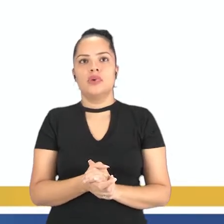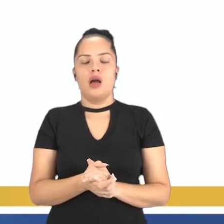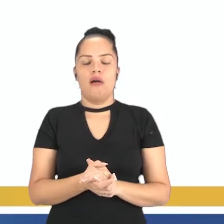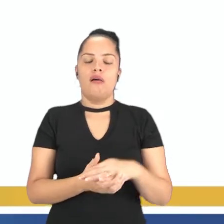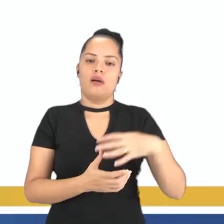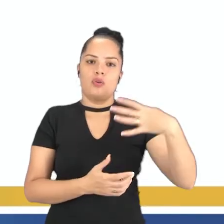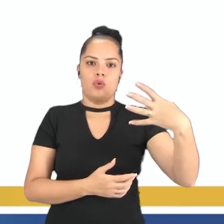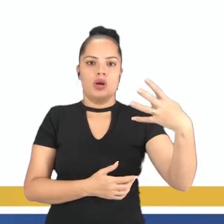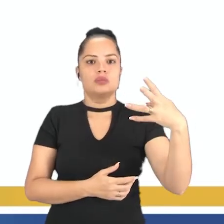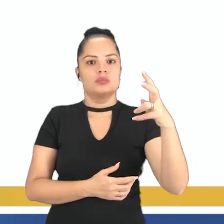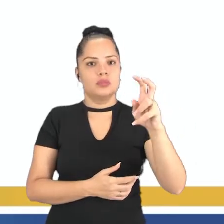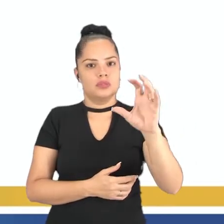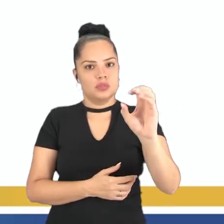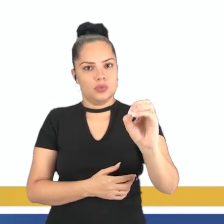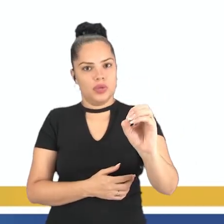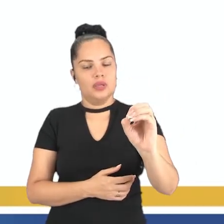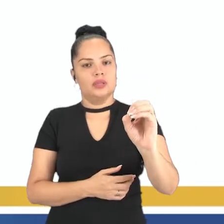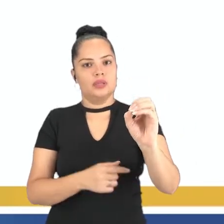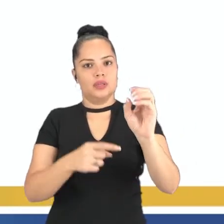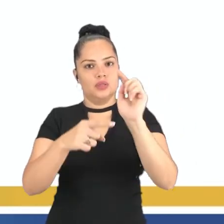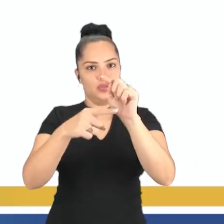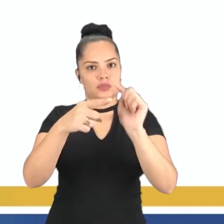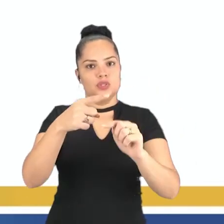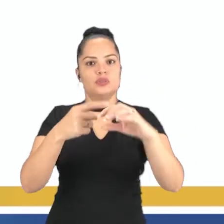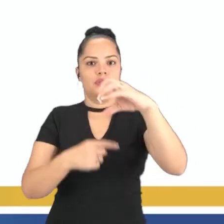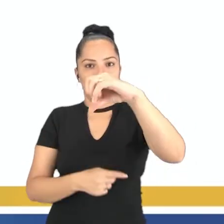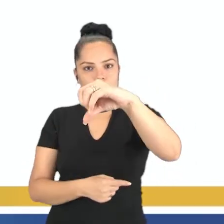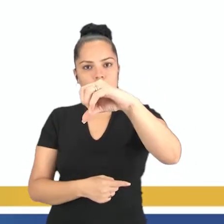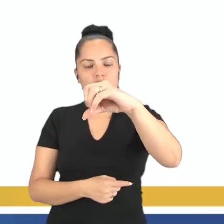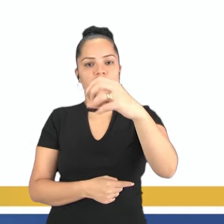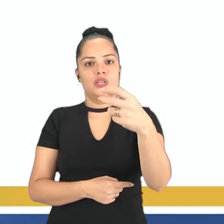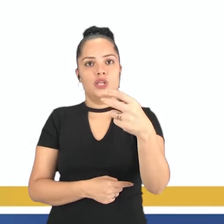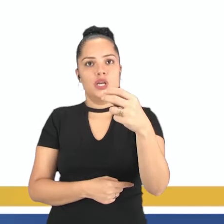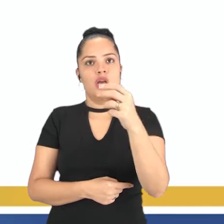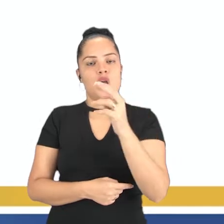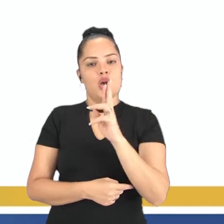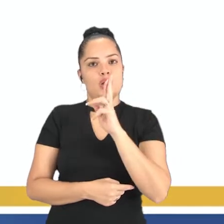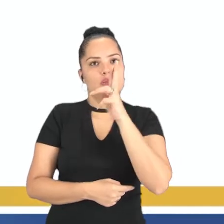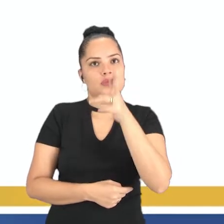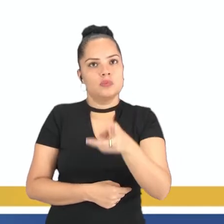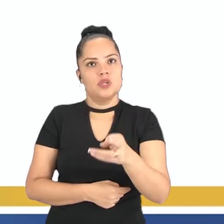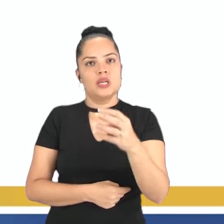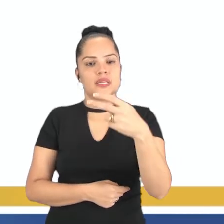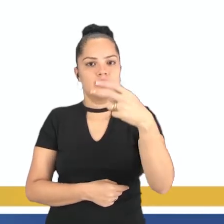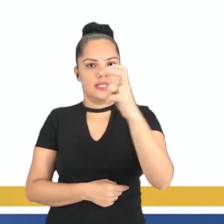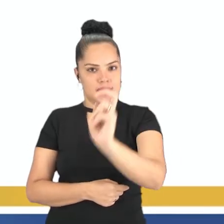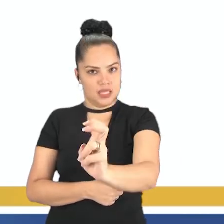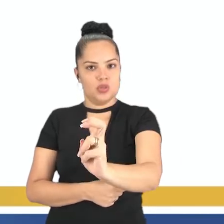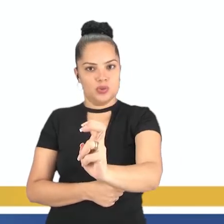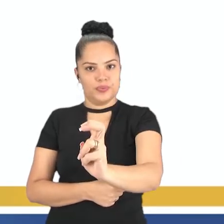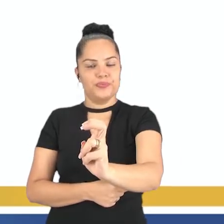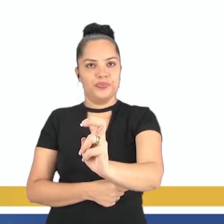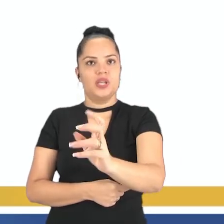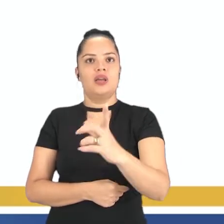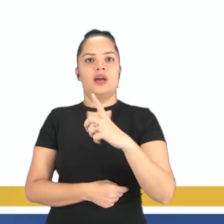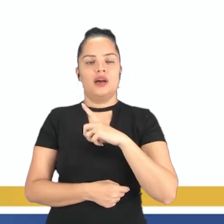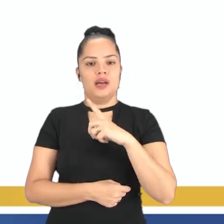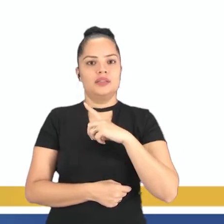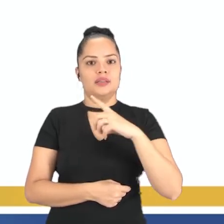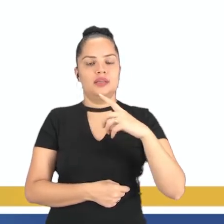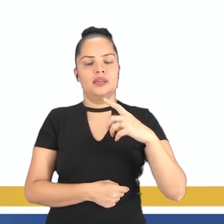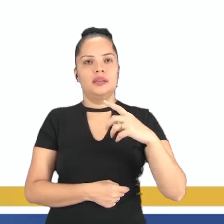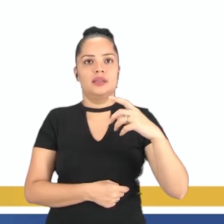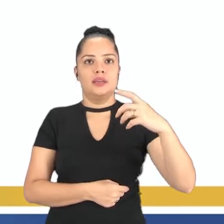5. Então, 5 vezes 9 vai dar 45. Então, nós vamos colocar 45 menos